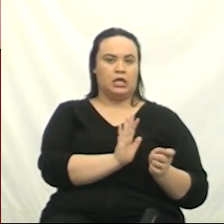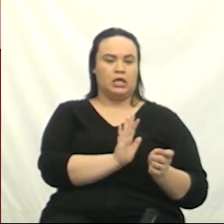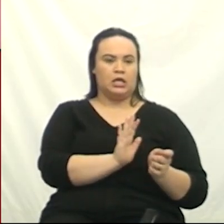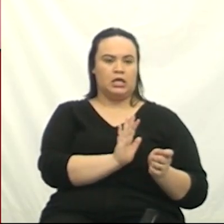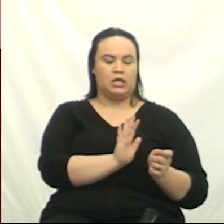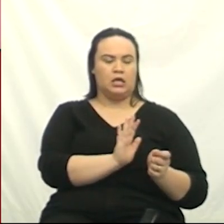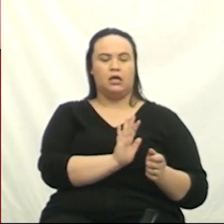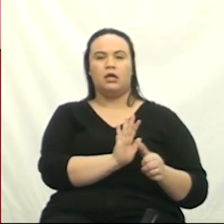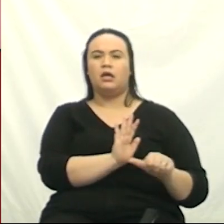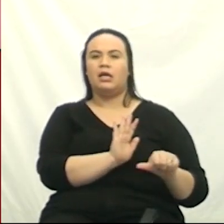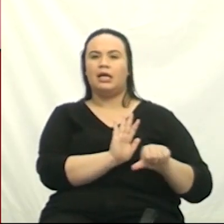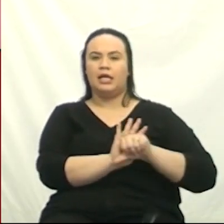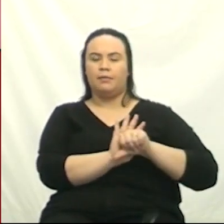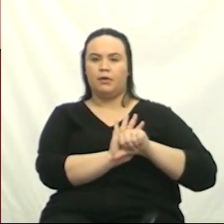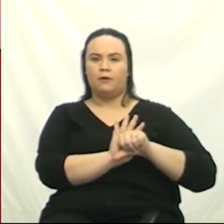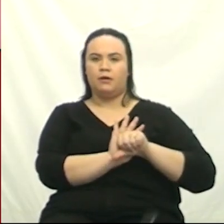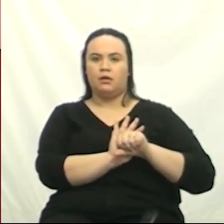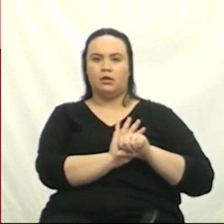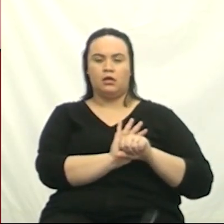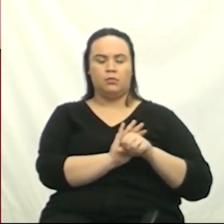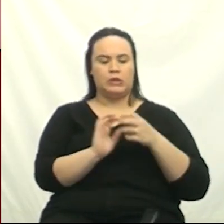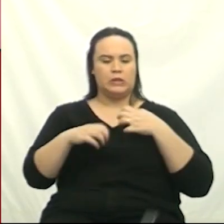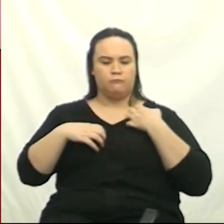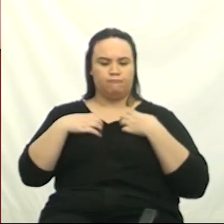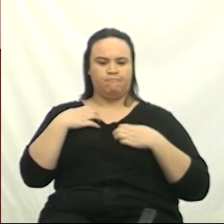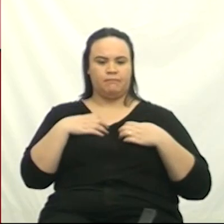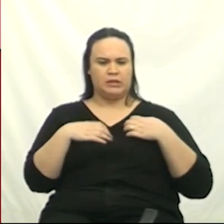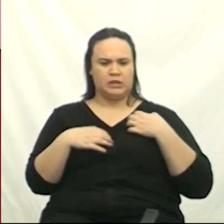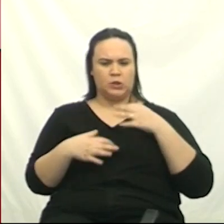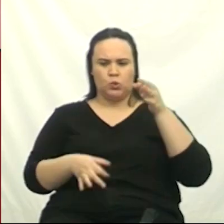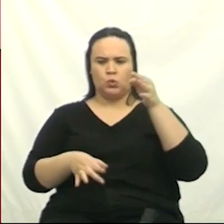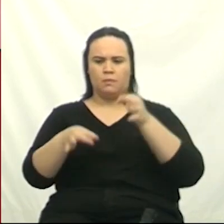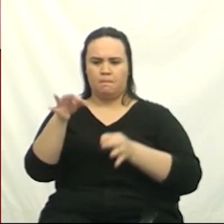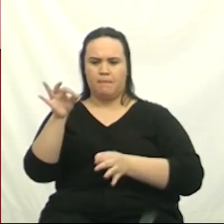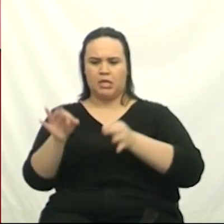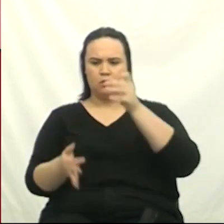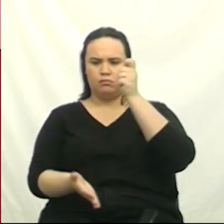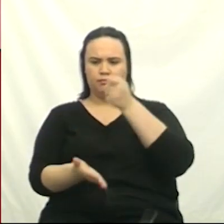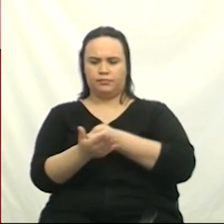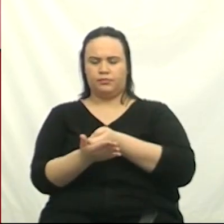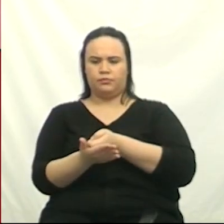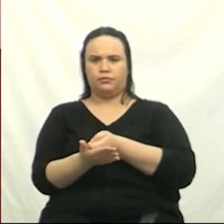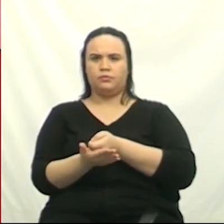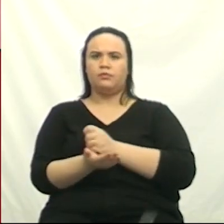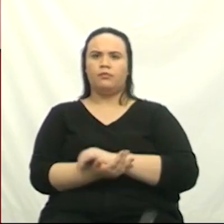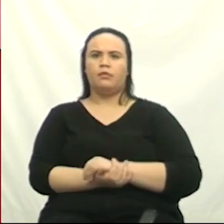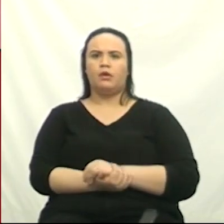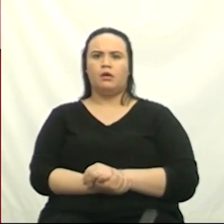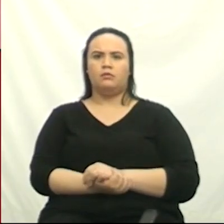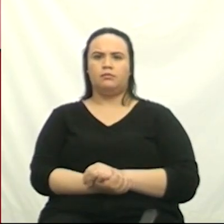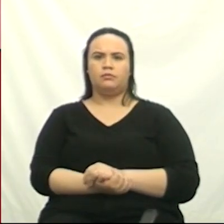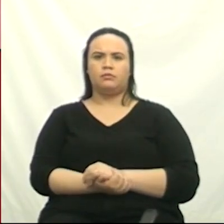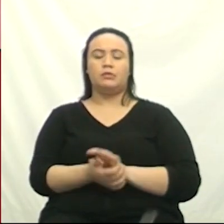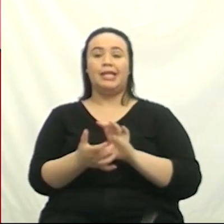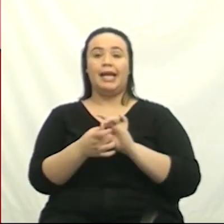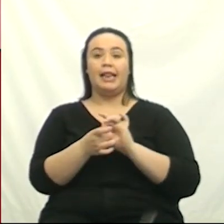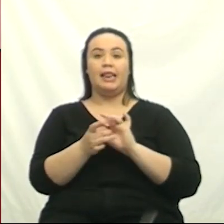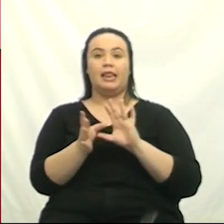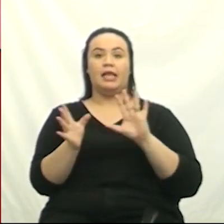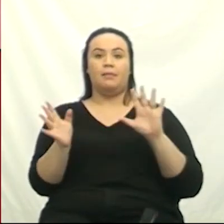indignado com esse tipo de julgamento que é questão de liberação